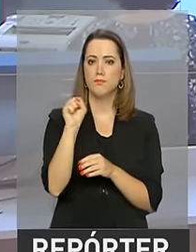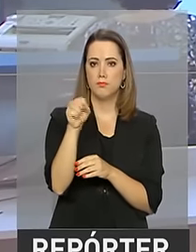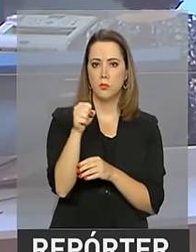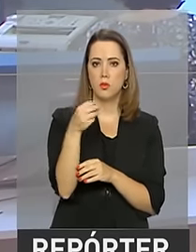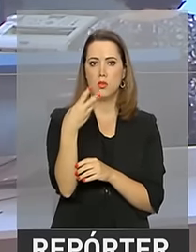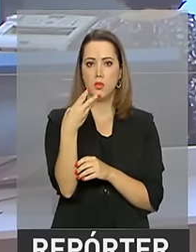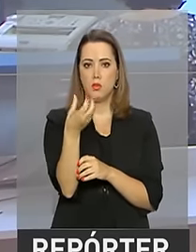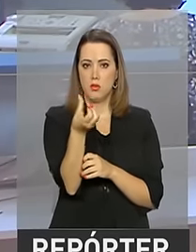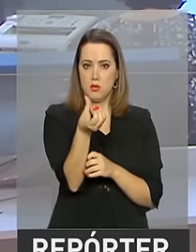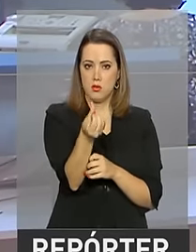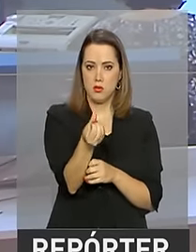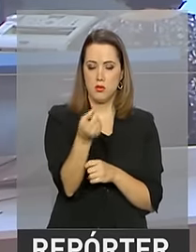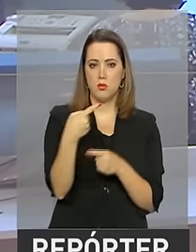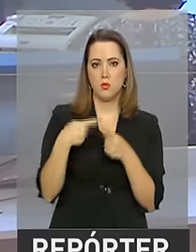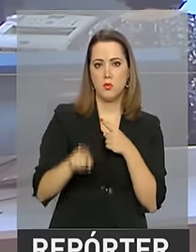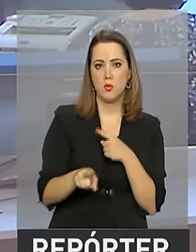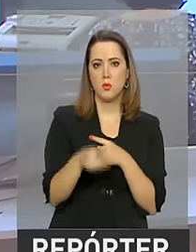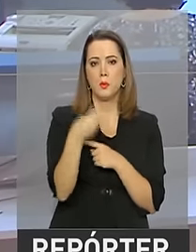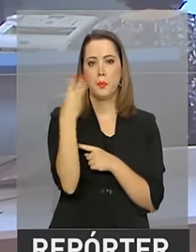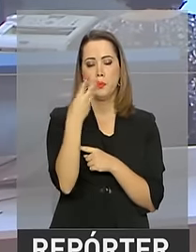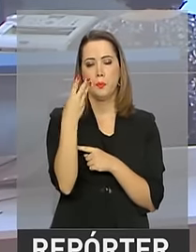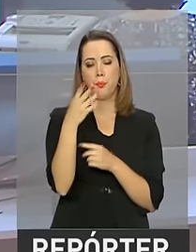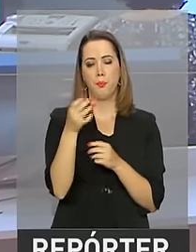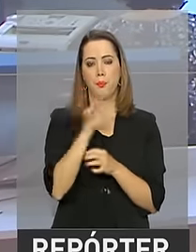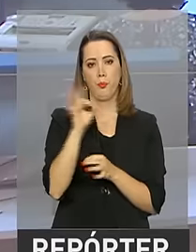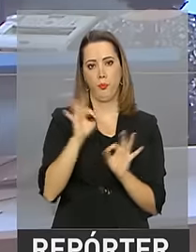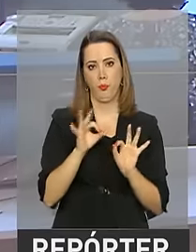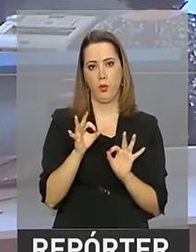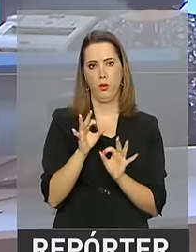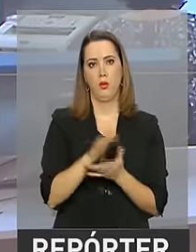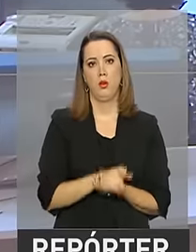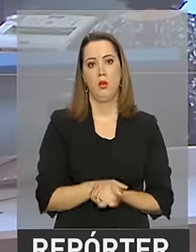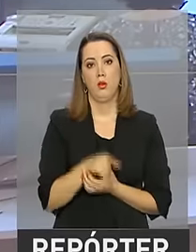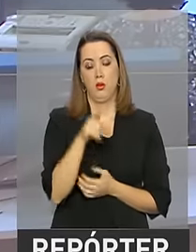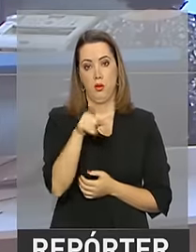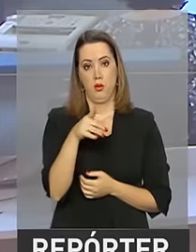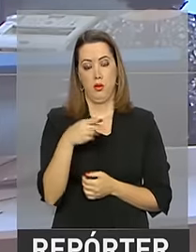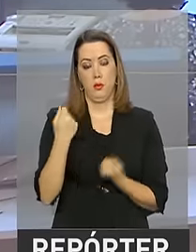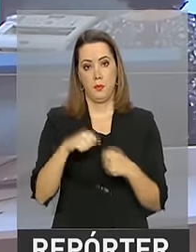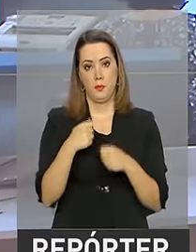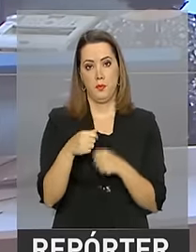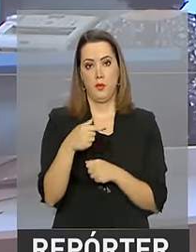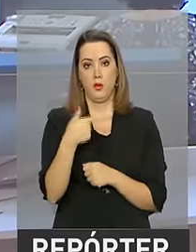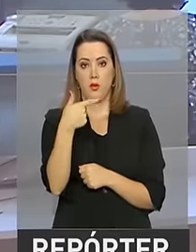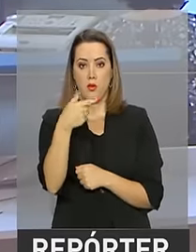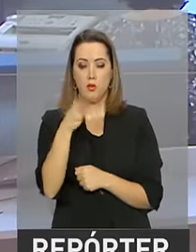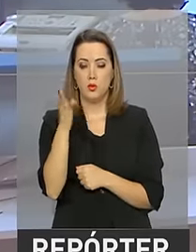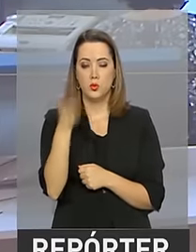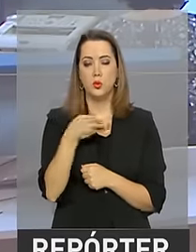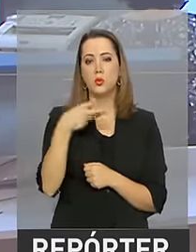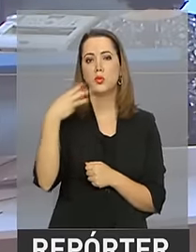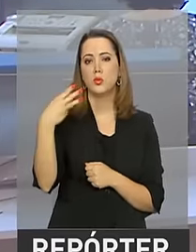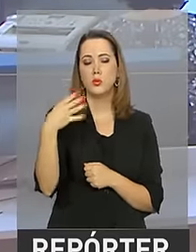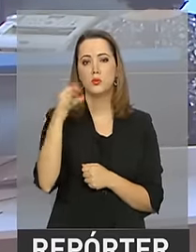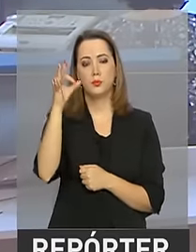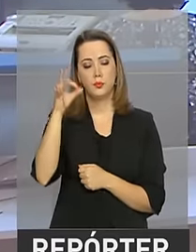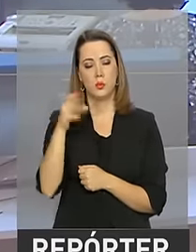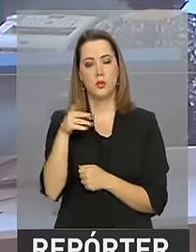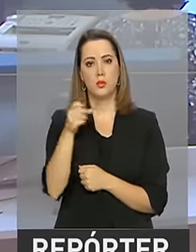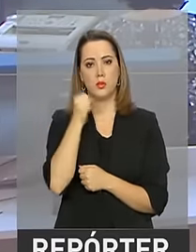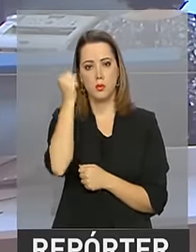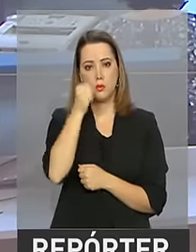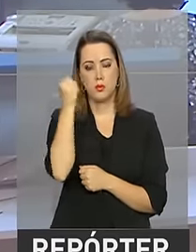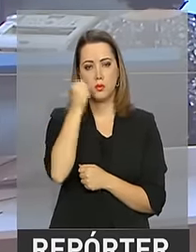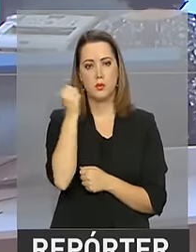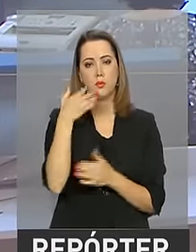contra e três abstenções eram necessários 2 ter dos senadores para aprovar às 4